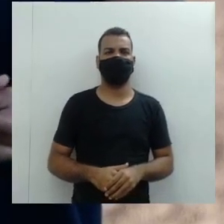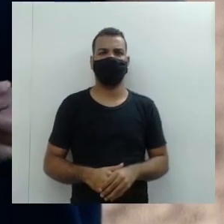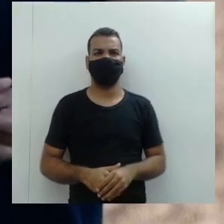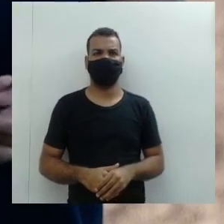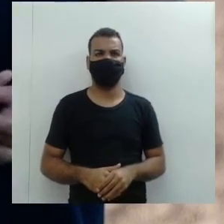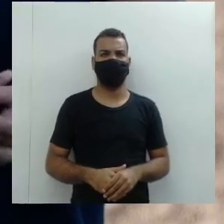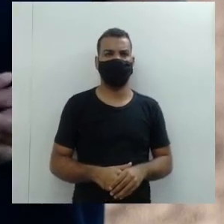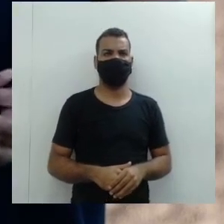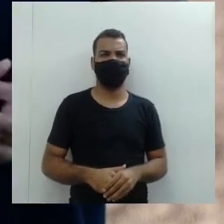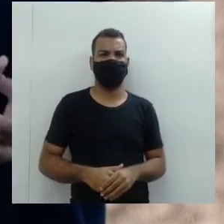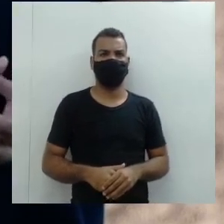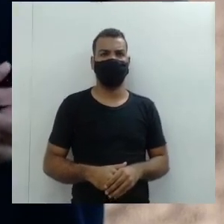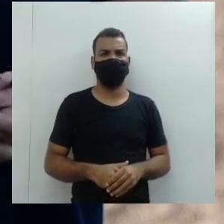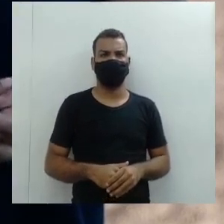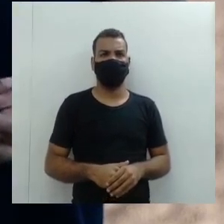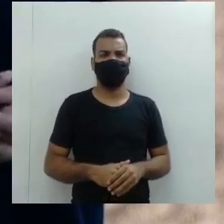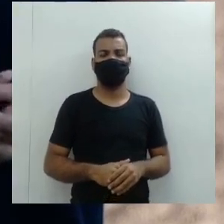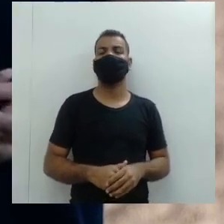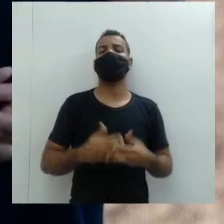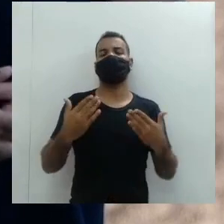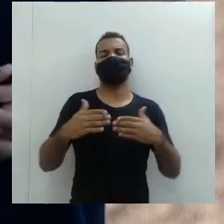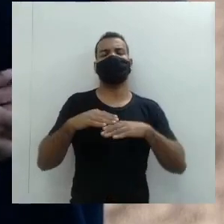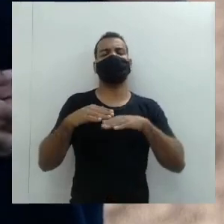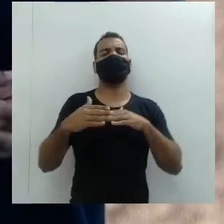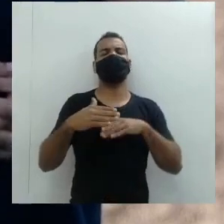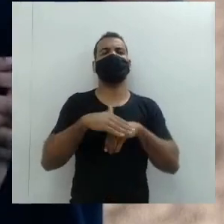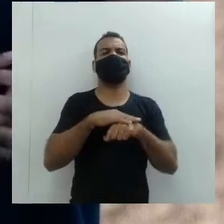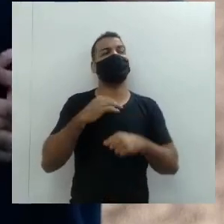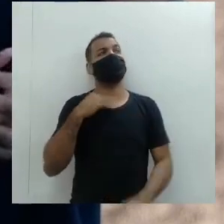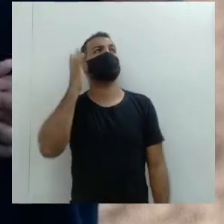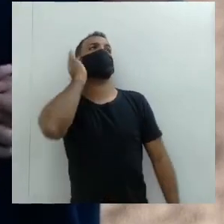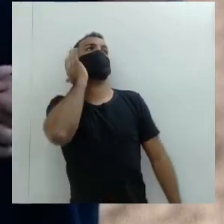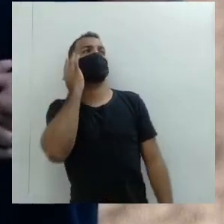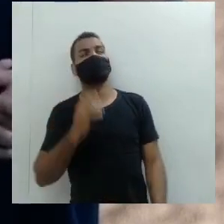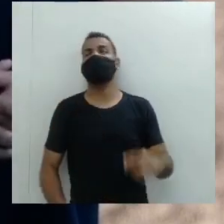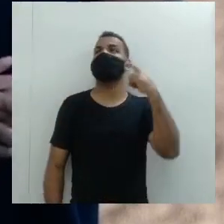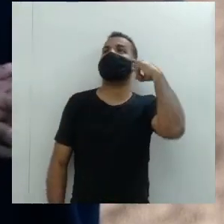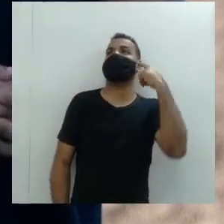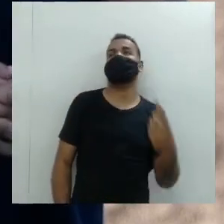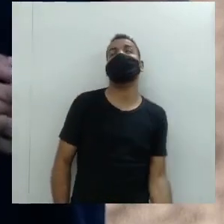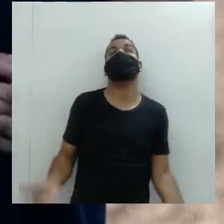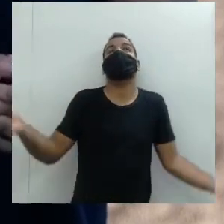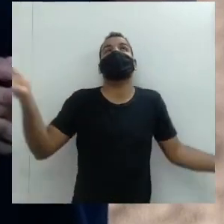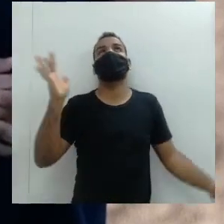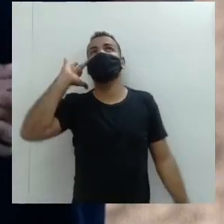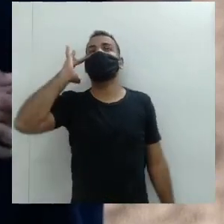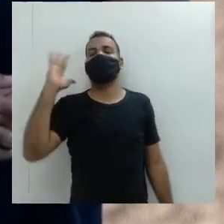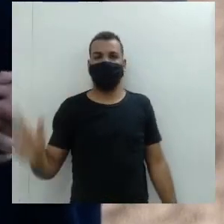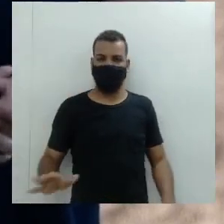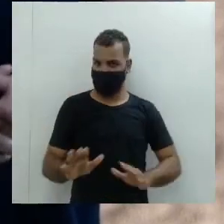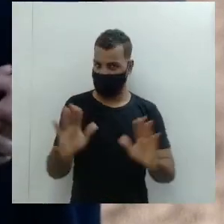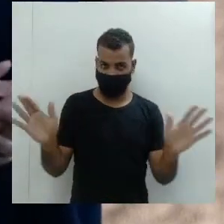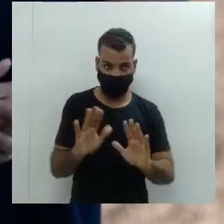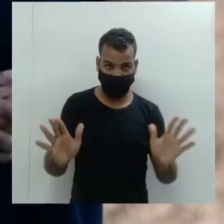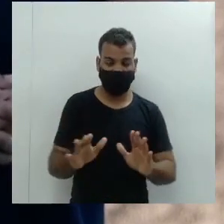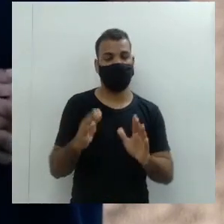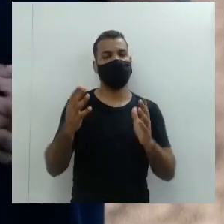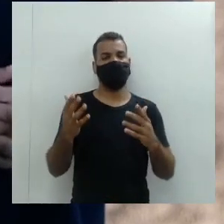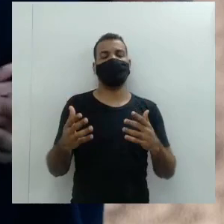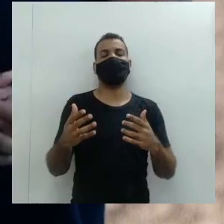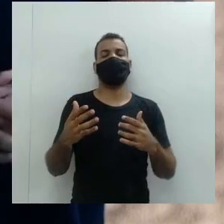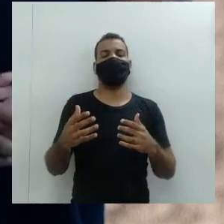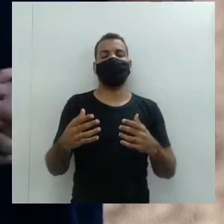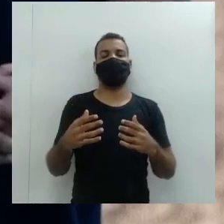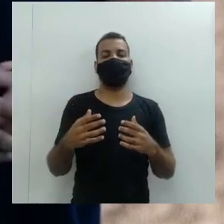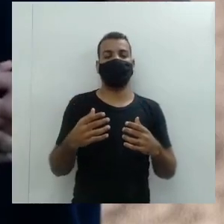conversa informal, eu acho, eu penso, eu vejo. Mas no caso, como nós vamos ver aqui, essa questão da crítica, né,